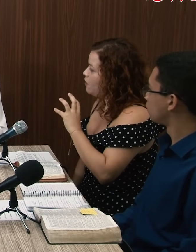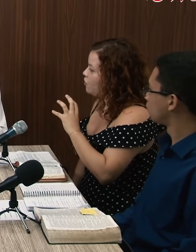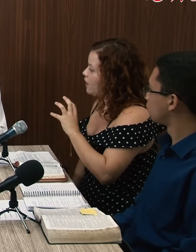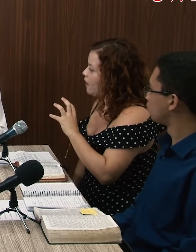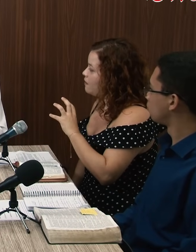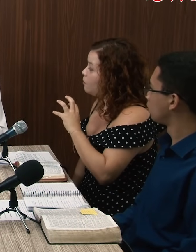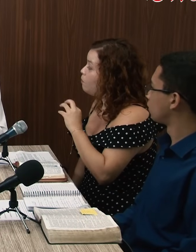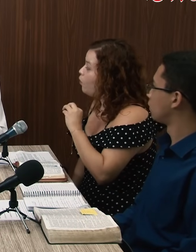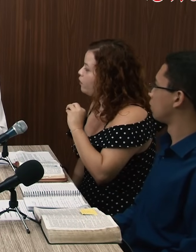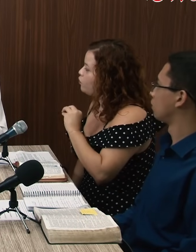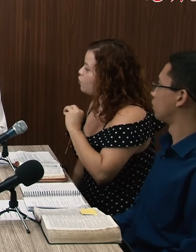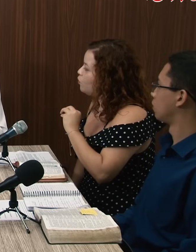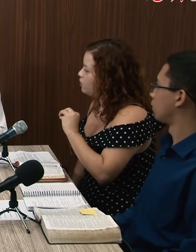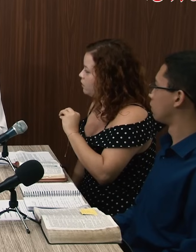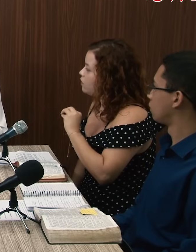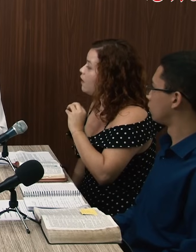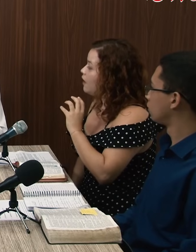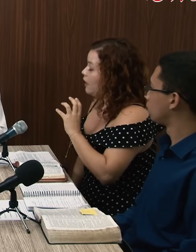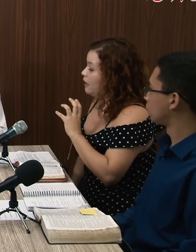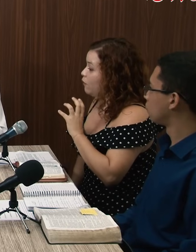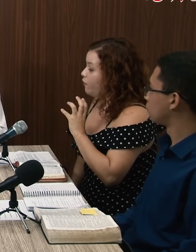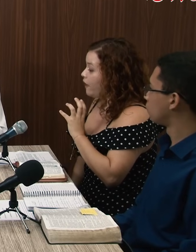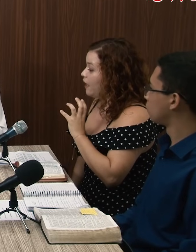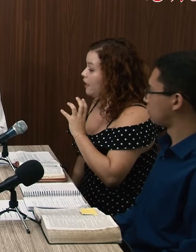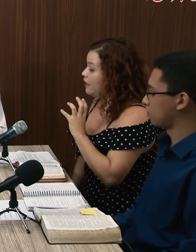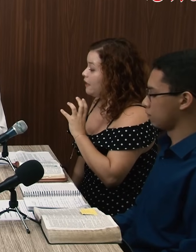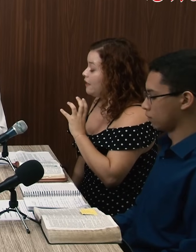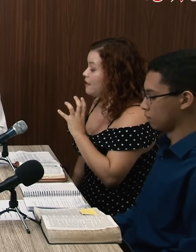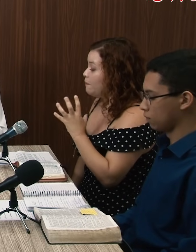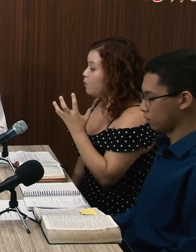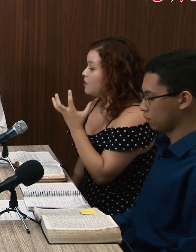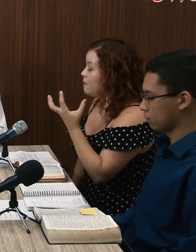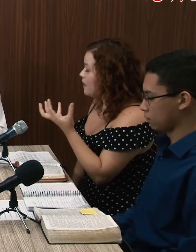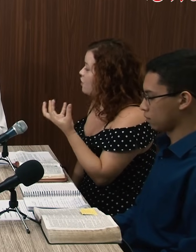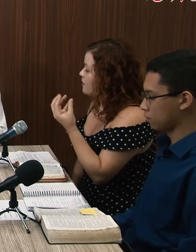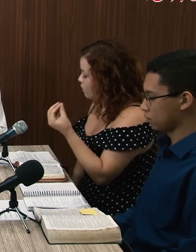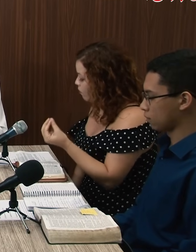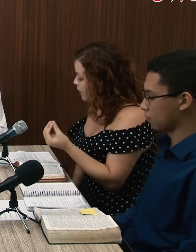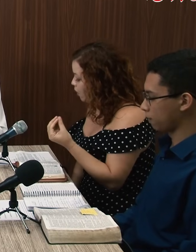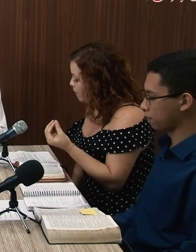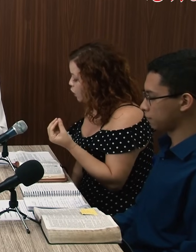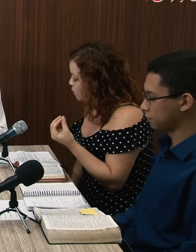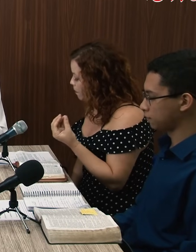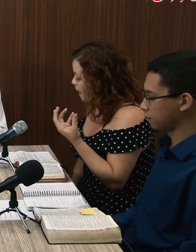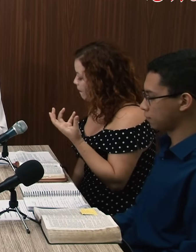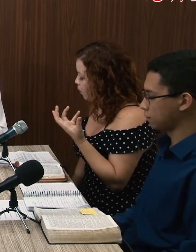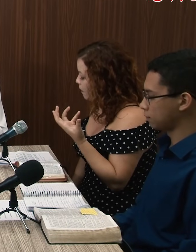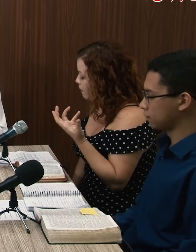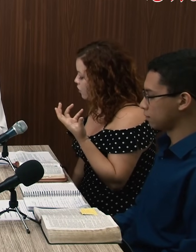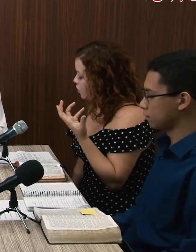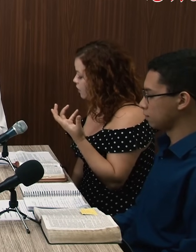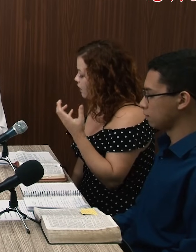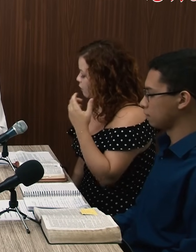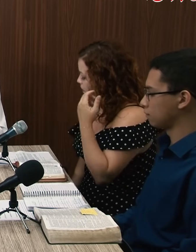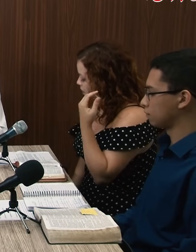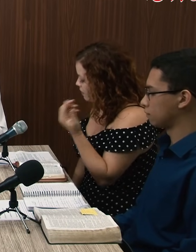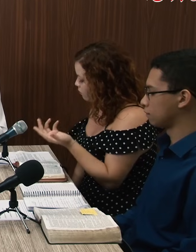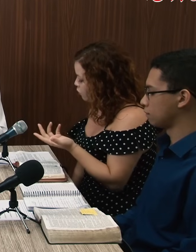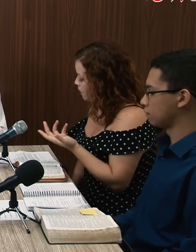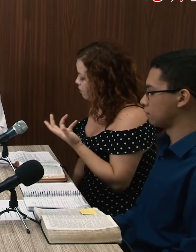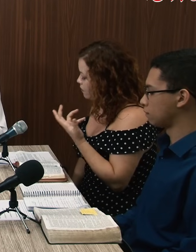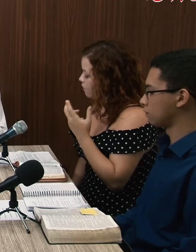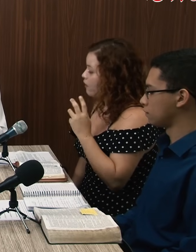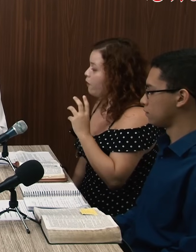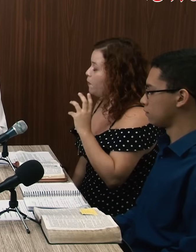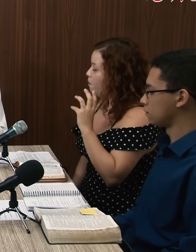as sementes dela são muito juntas. Então fala aí dessa proximidade, dessa comunhão mesmo, propriamente dita, né? Da operação